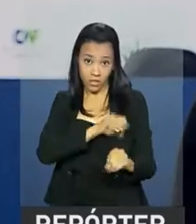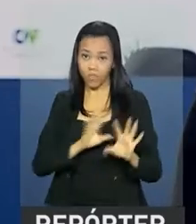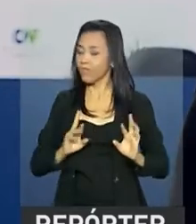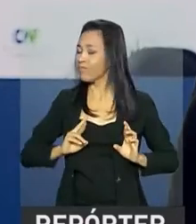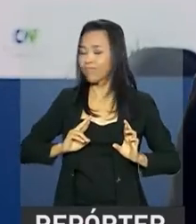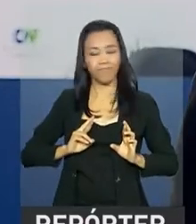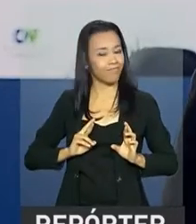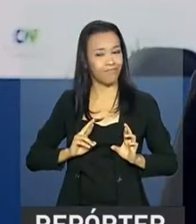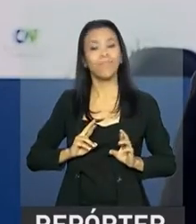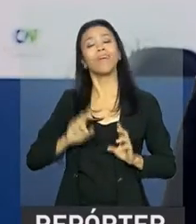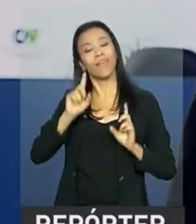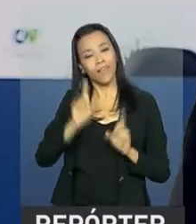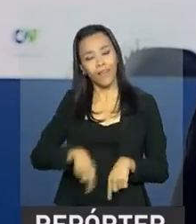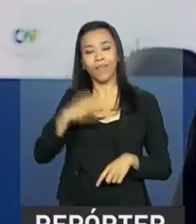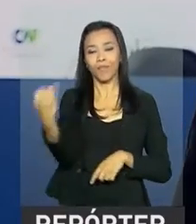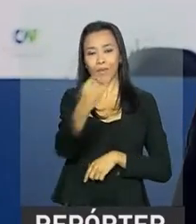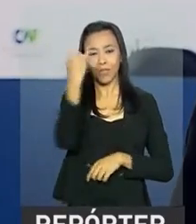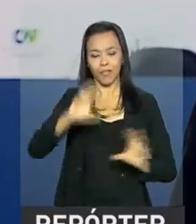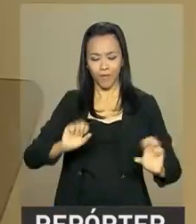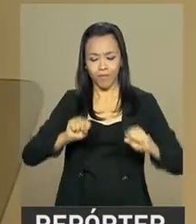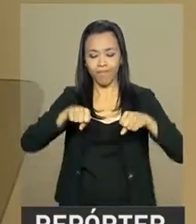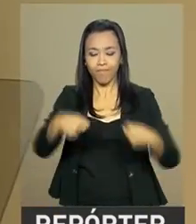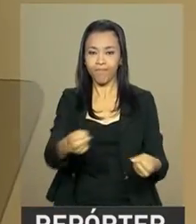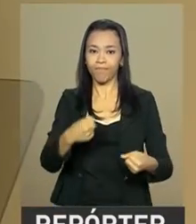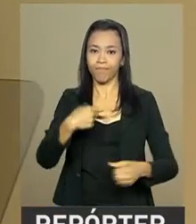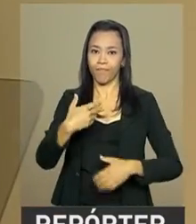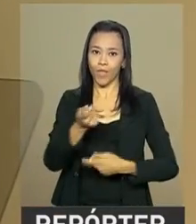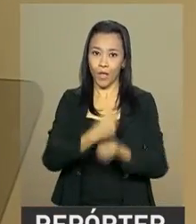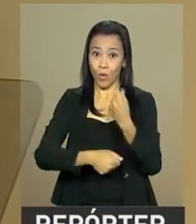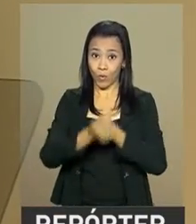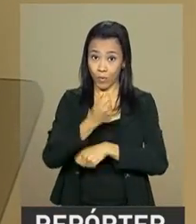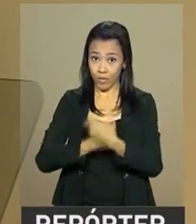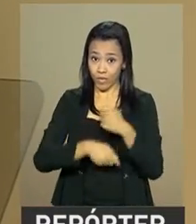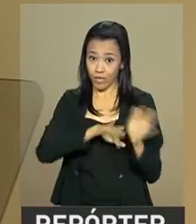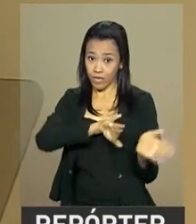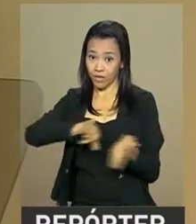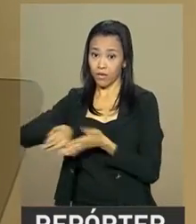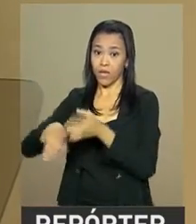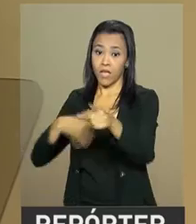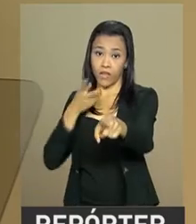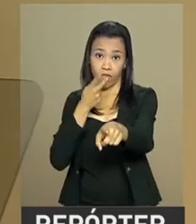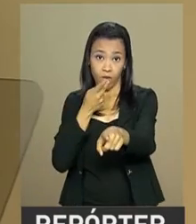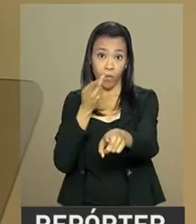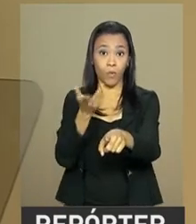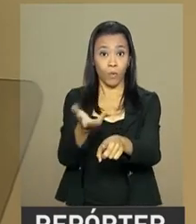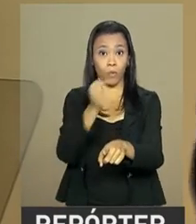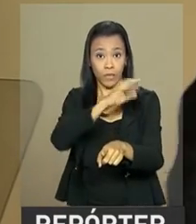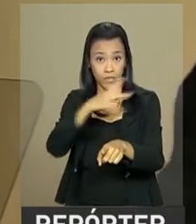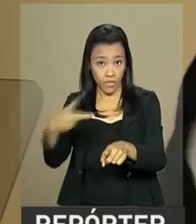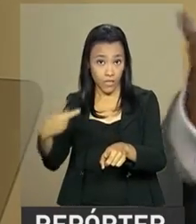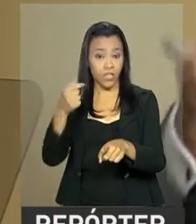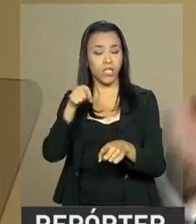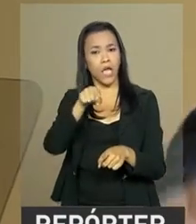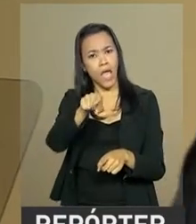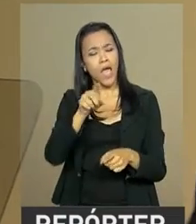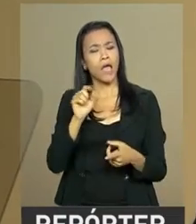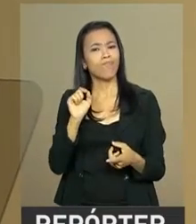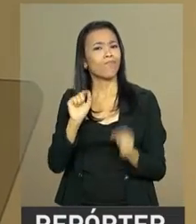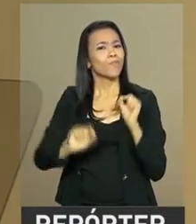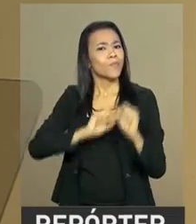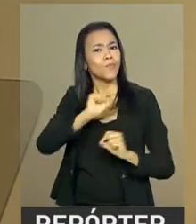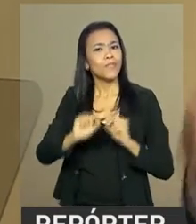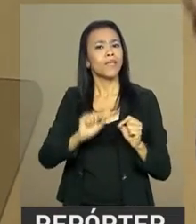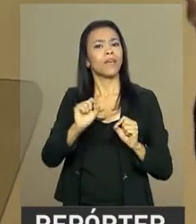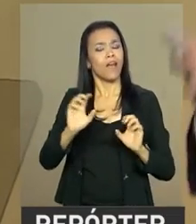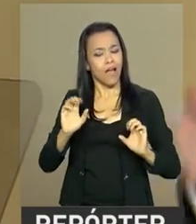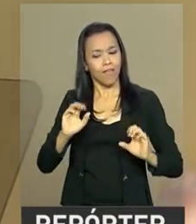fundamental para a recuperação da economia para o presidente com as medidas que vêm sendo tomadas a confiança começa a